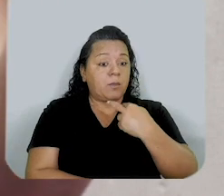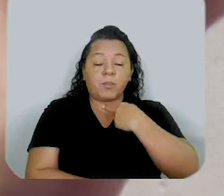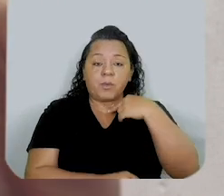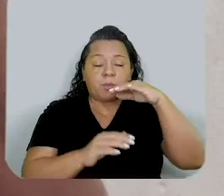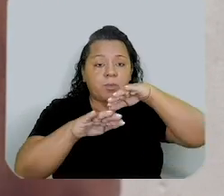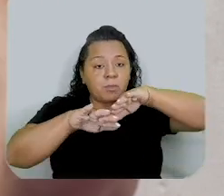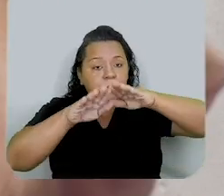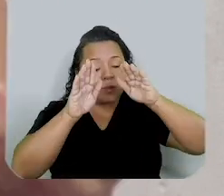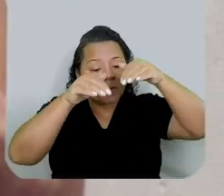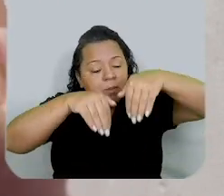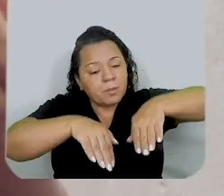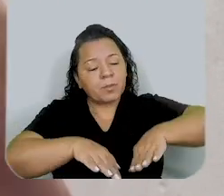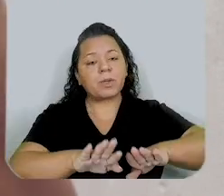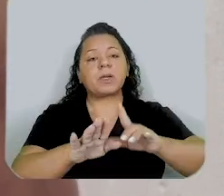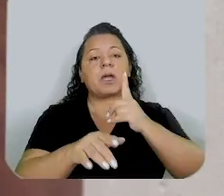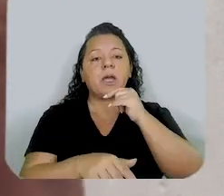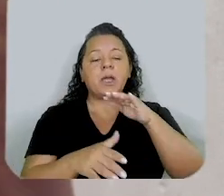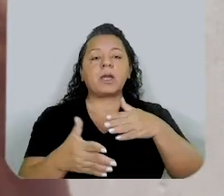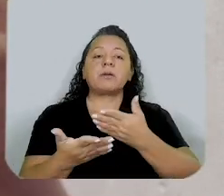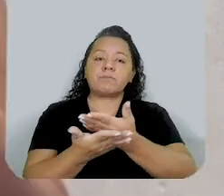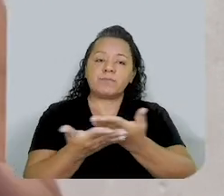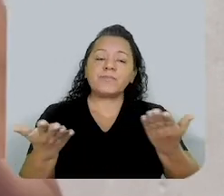também chama muito,